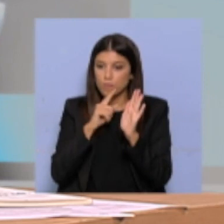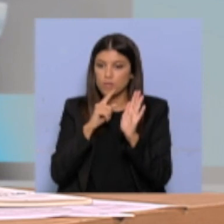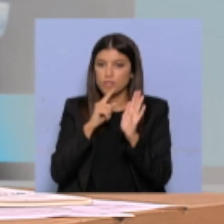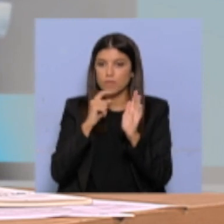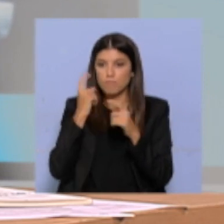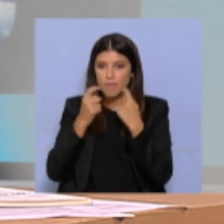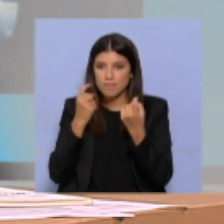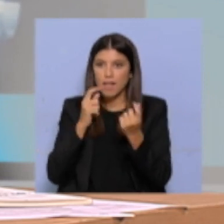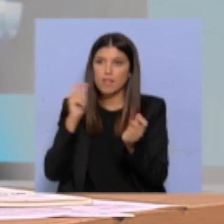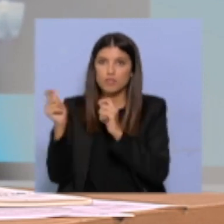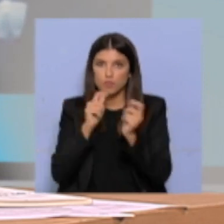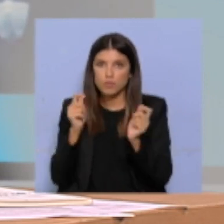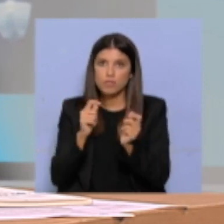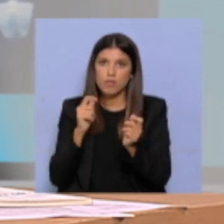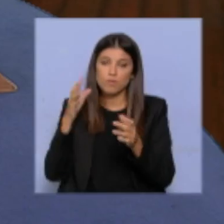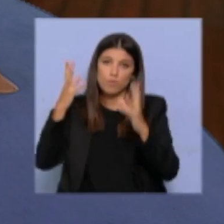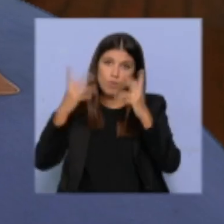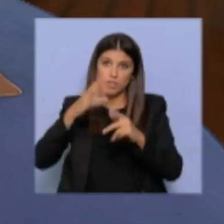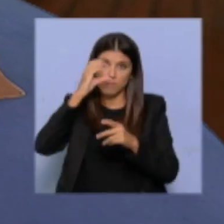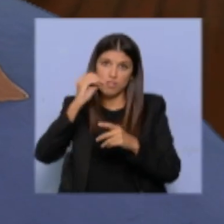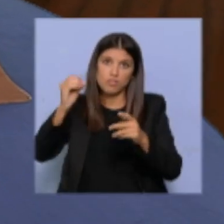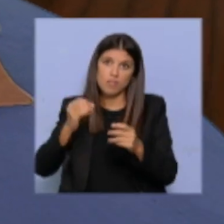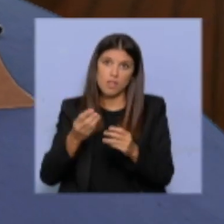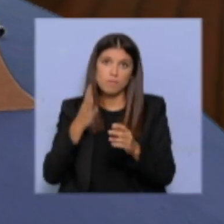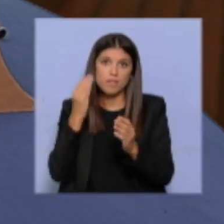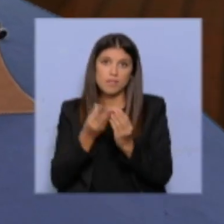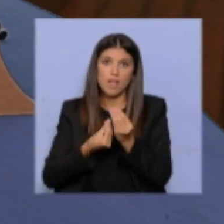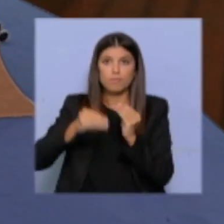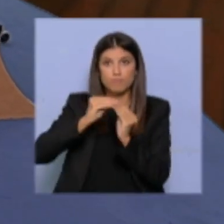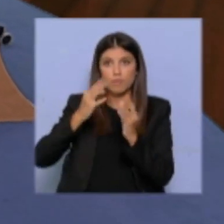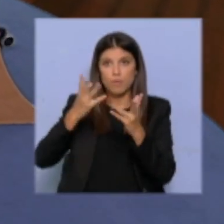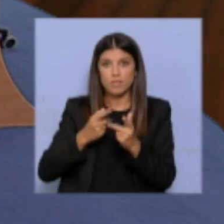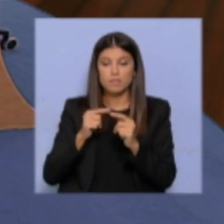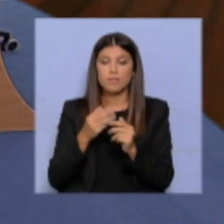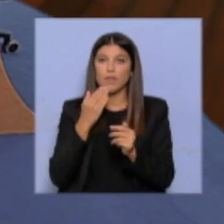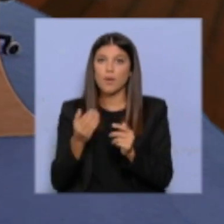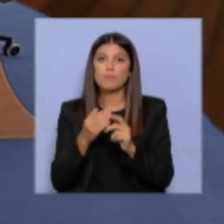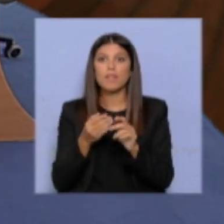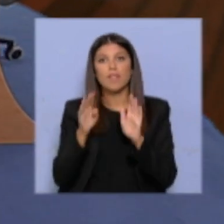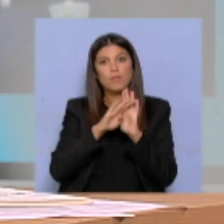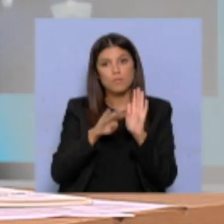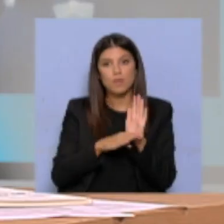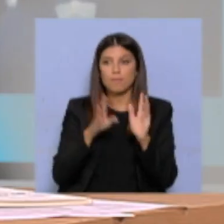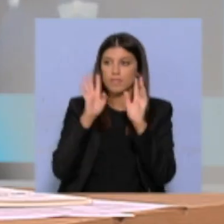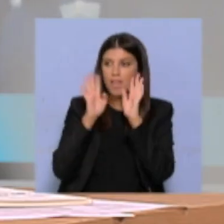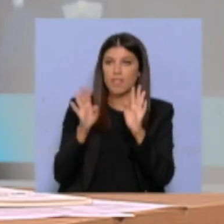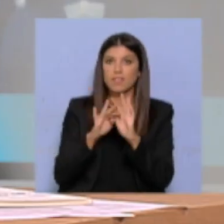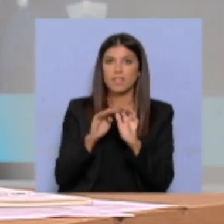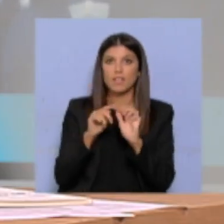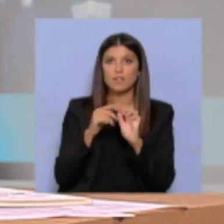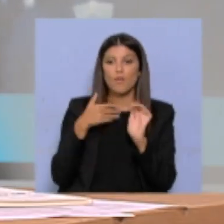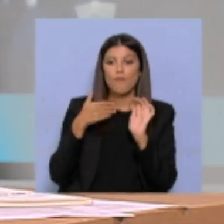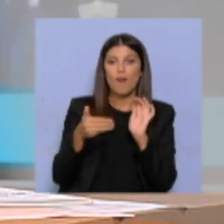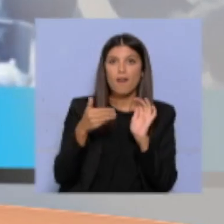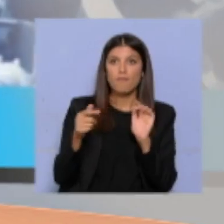sede de discussão no Orçamento de Estado. Muito bem, Paulo Ribeiro, e na Agência Eclésia continuaremos certamente atentos a estes próximos passos